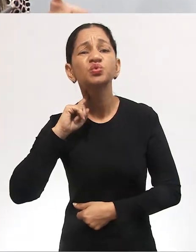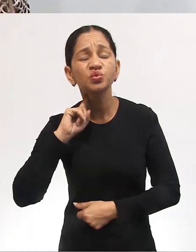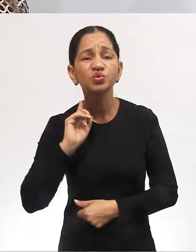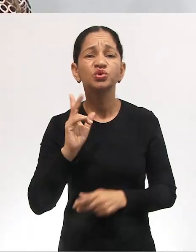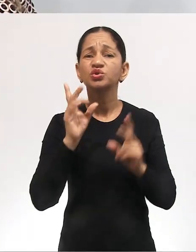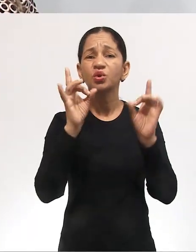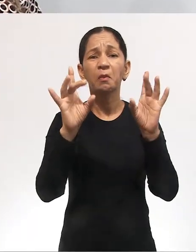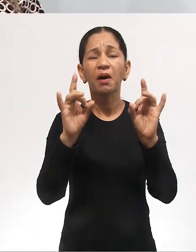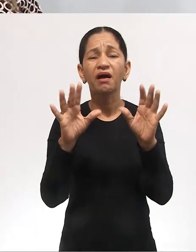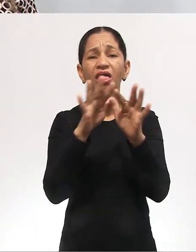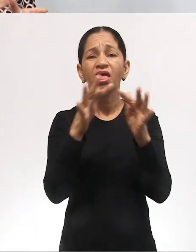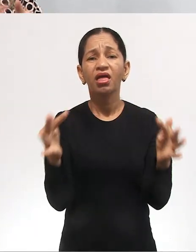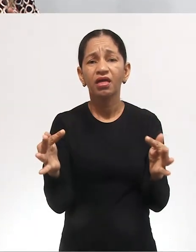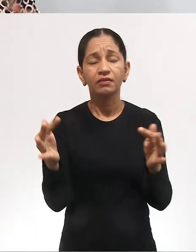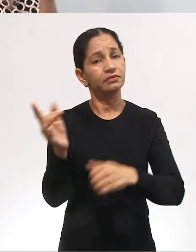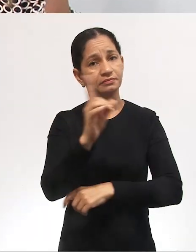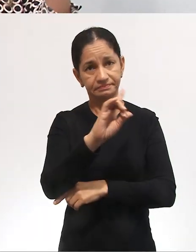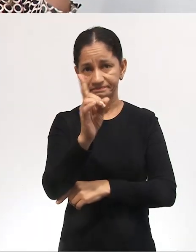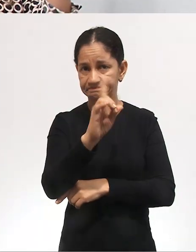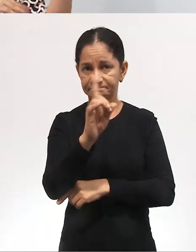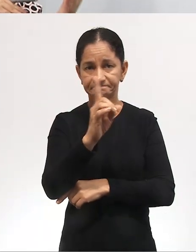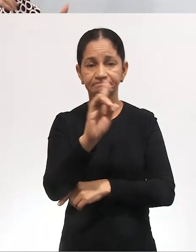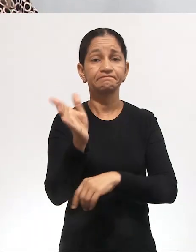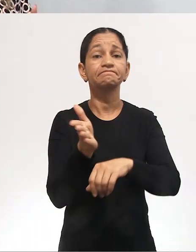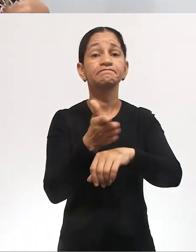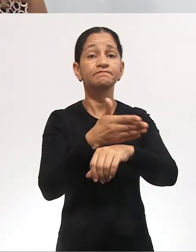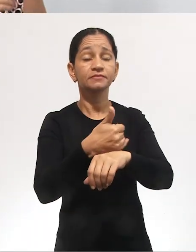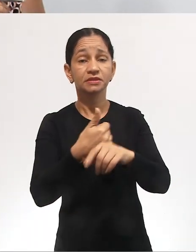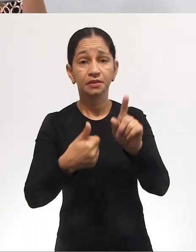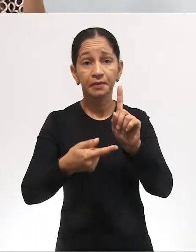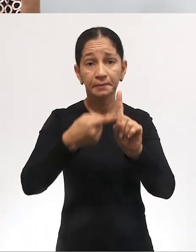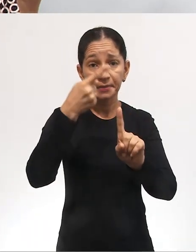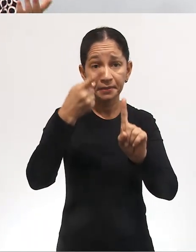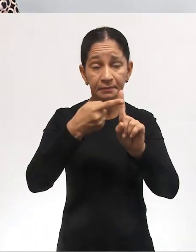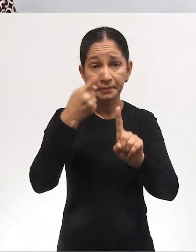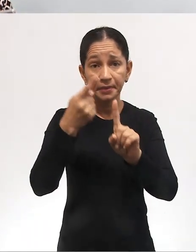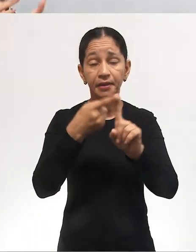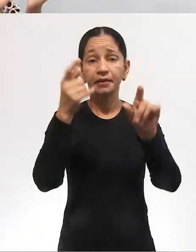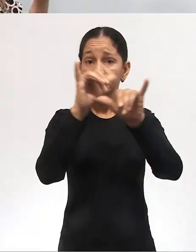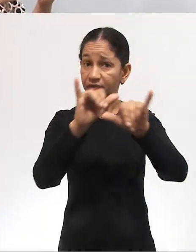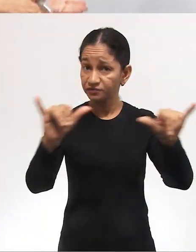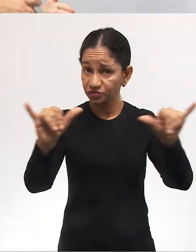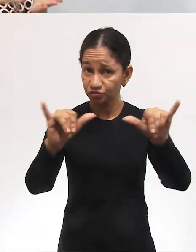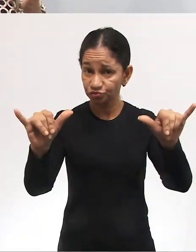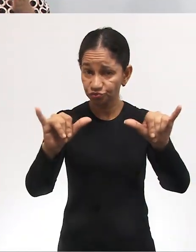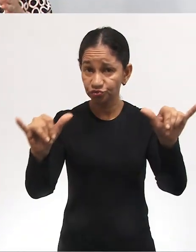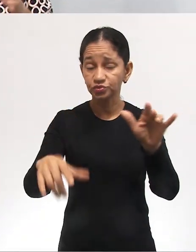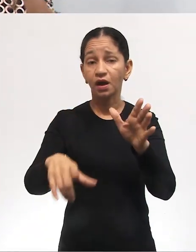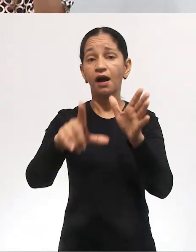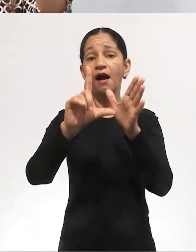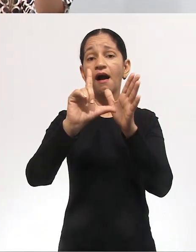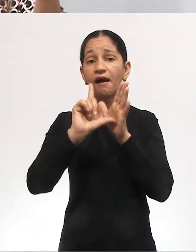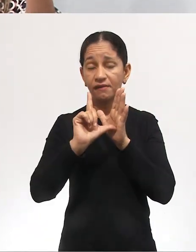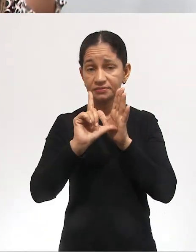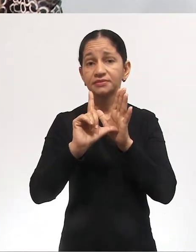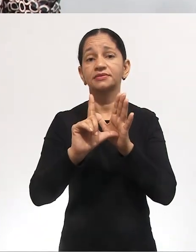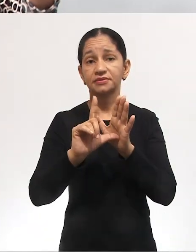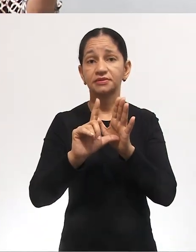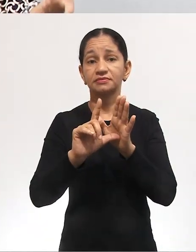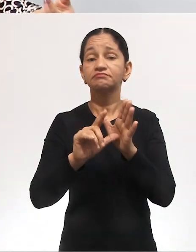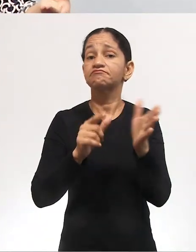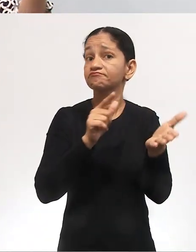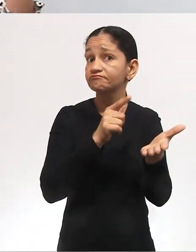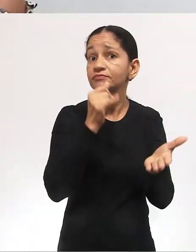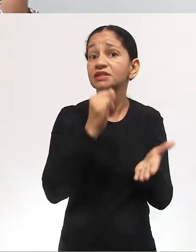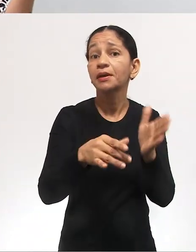iam fazer atividade laboral. Não. Primeiro a empresa comunicou que ia ter. Antes, né, um determinado